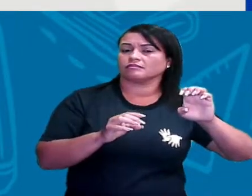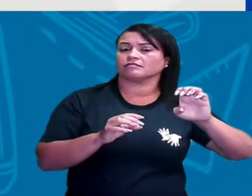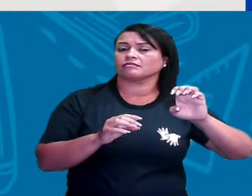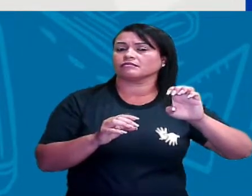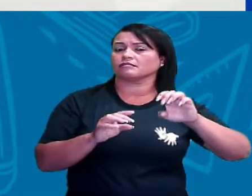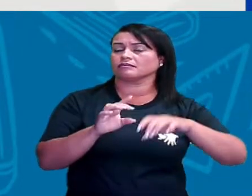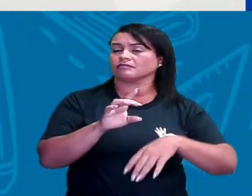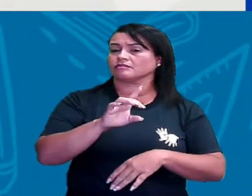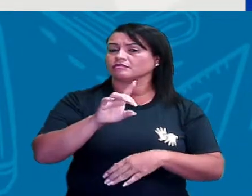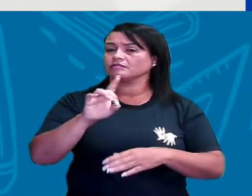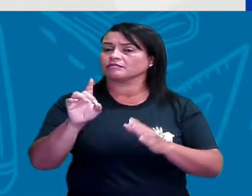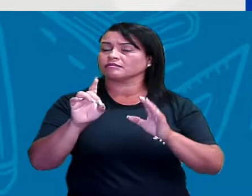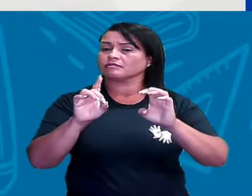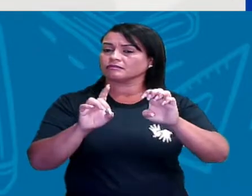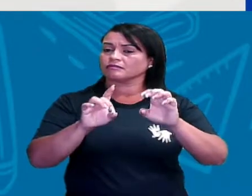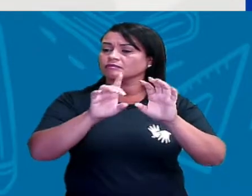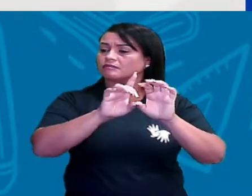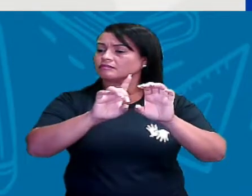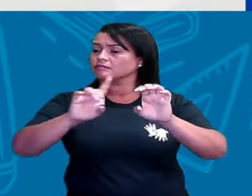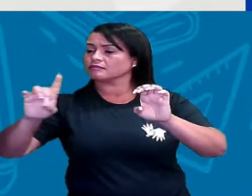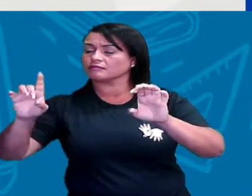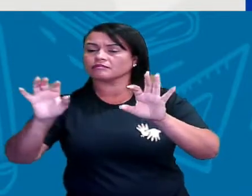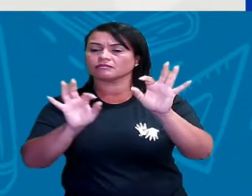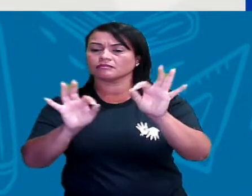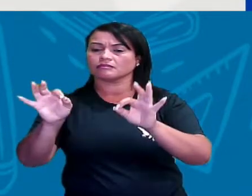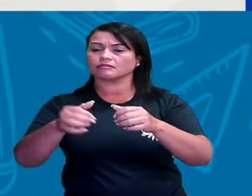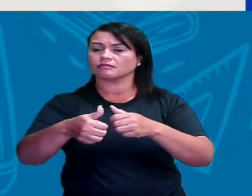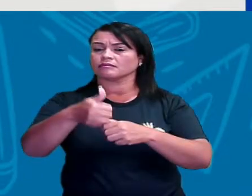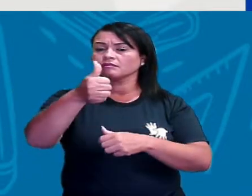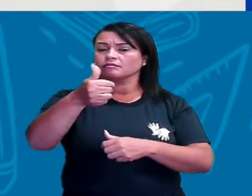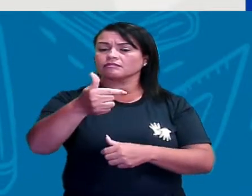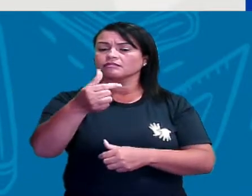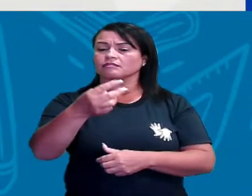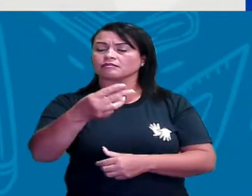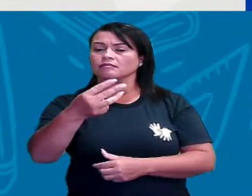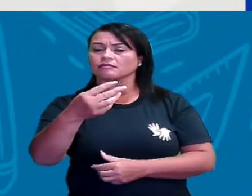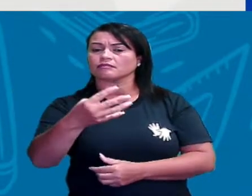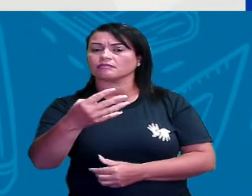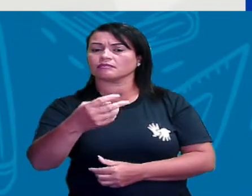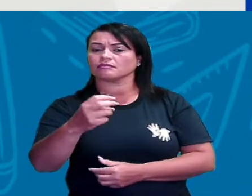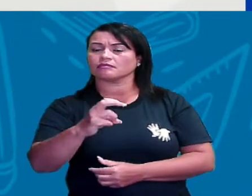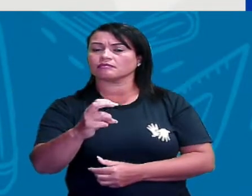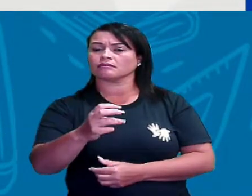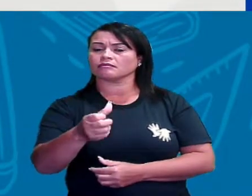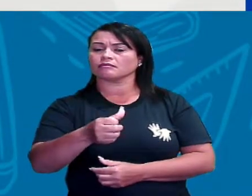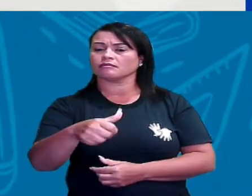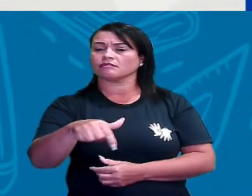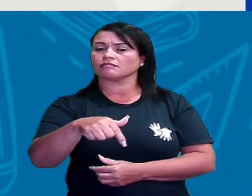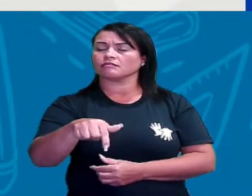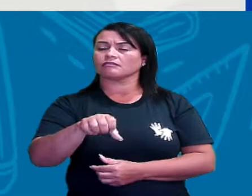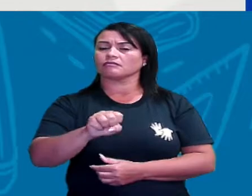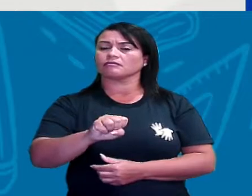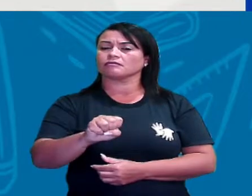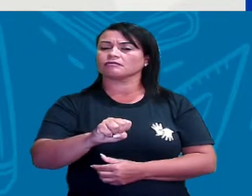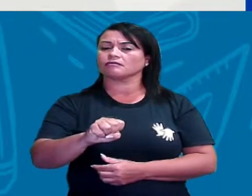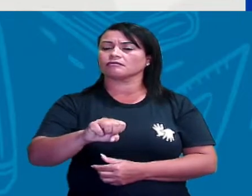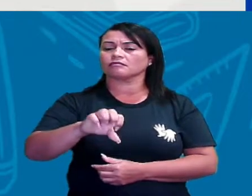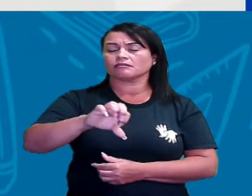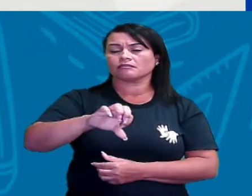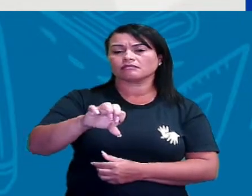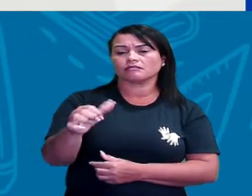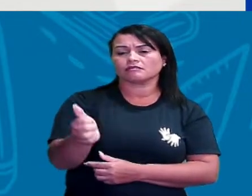ordem, segunda, terceira, quarta, quinta, sexta, sétima, oitava, nona, décima, 11ª e